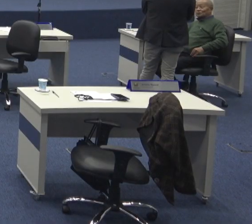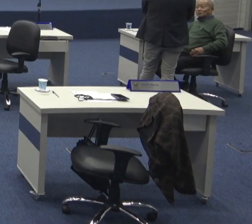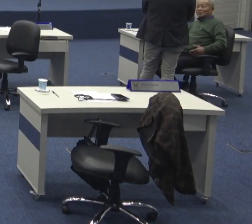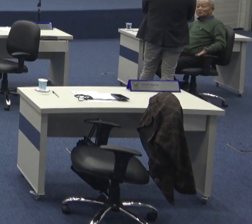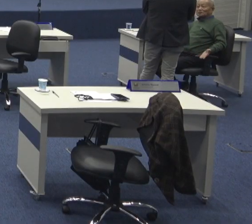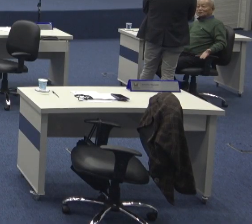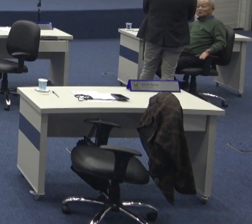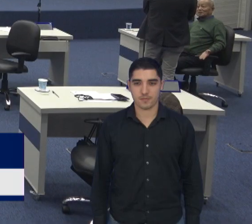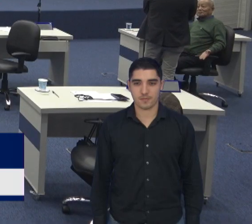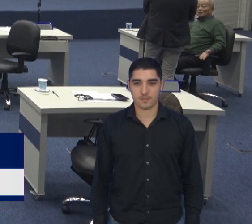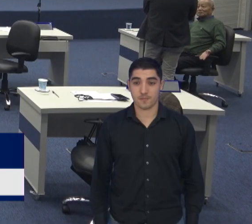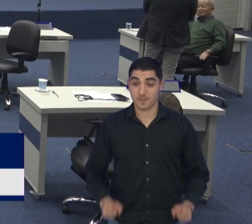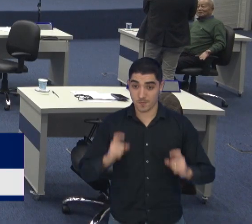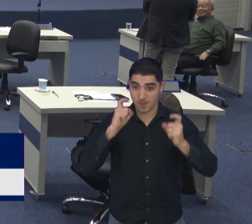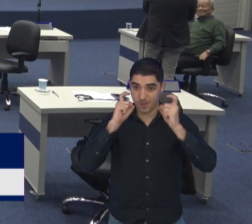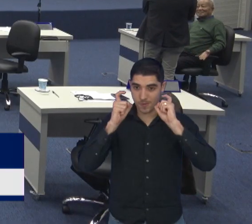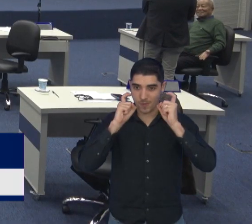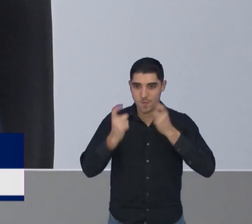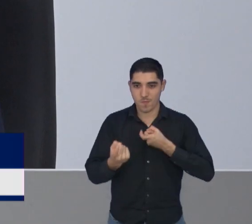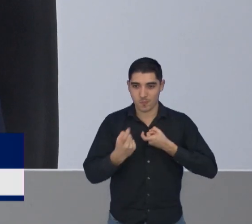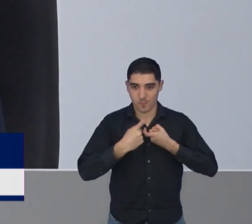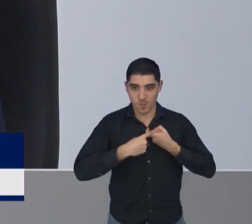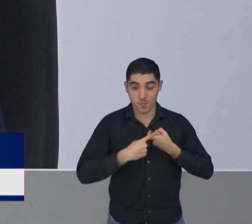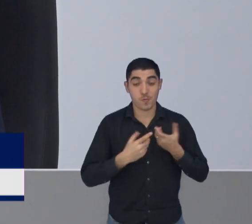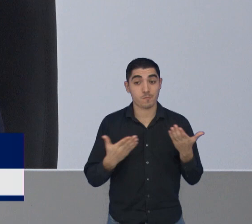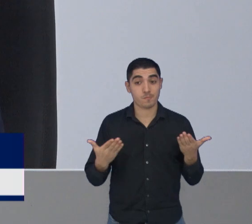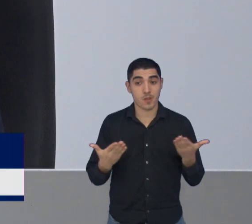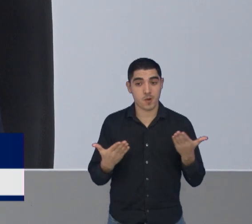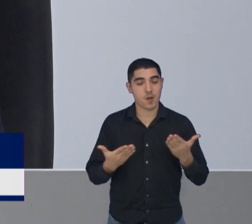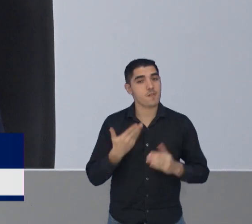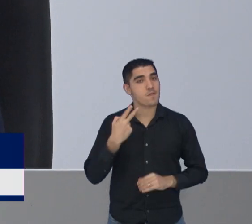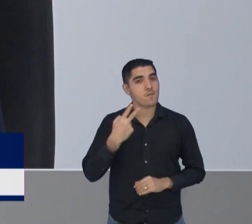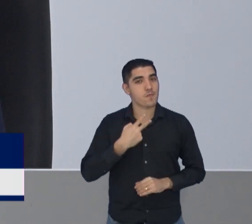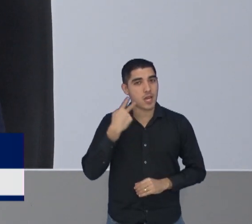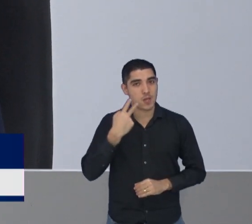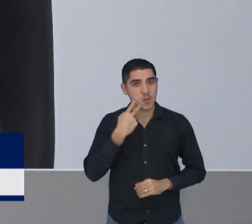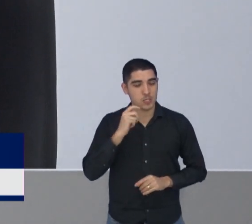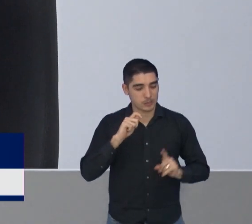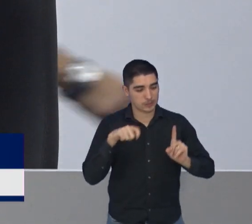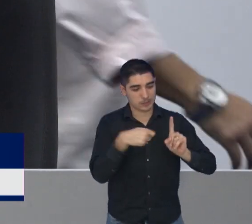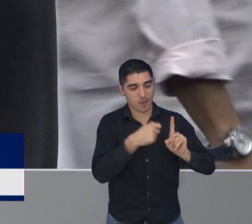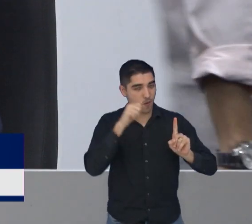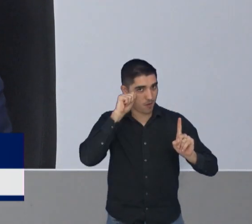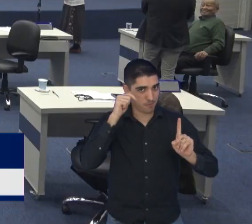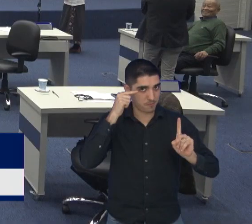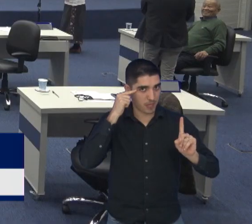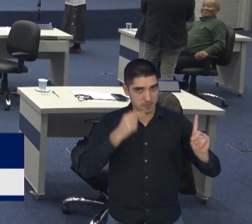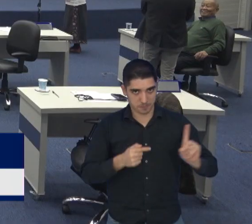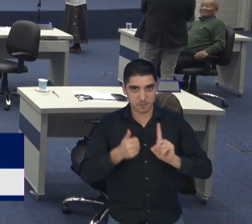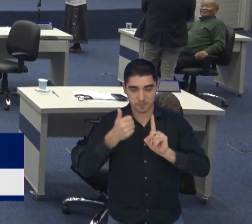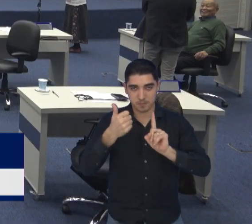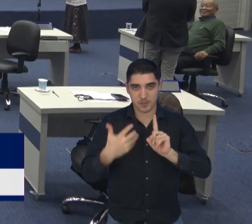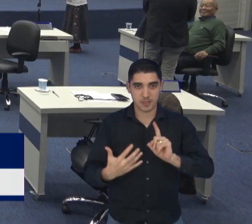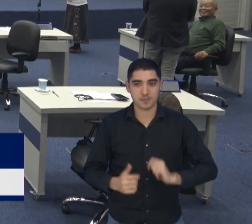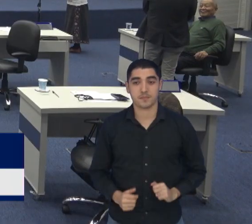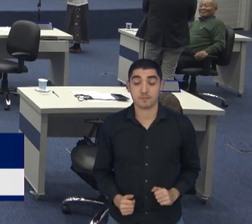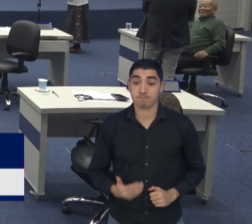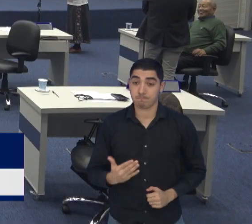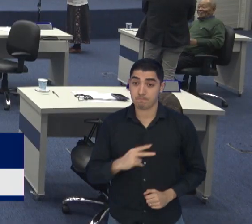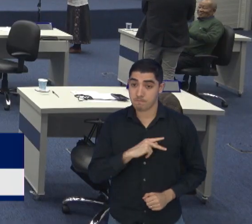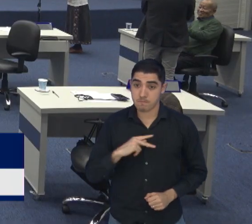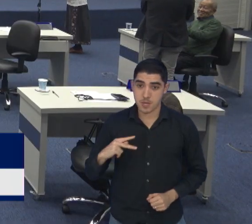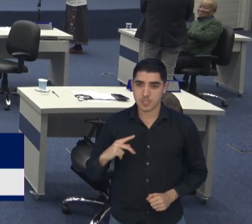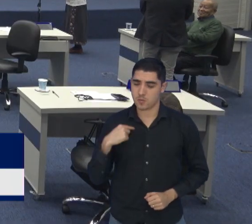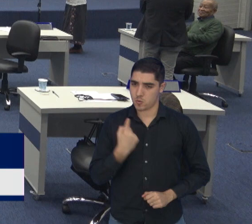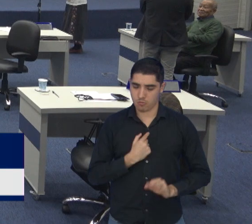Reaberta a presente sessão. Questão de ordem, a vereadora Amélia Naomi. Senhor presidente, nós estamos fazendo